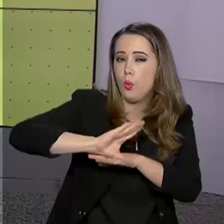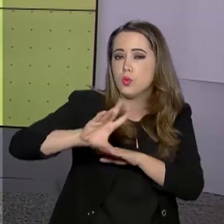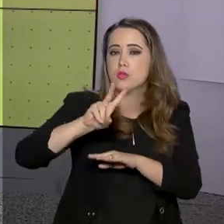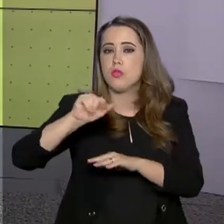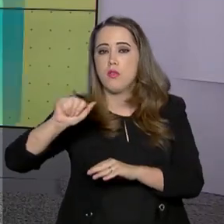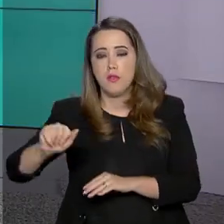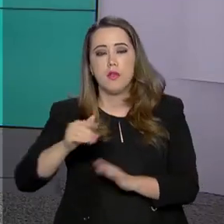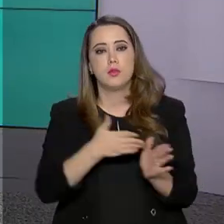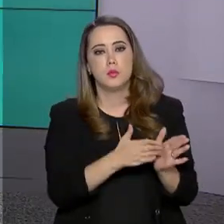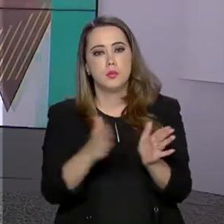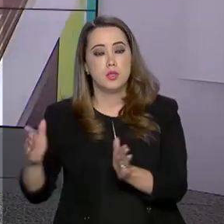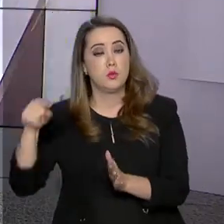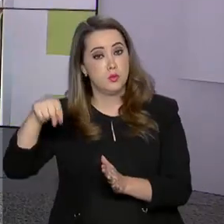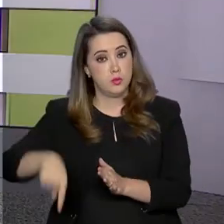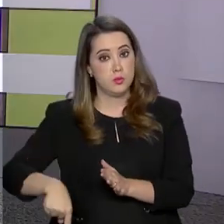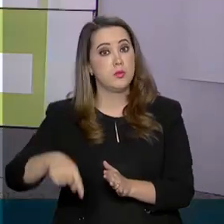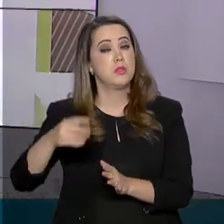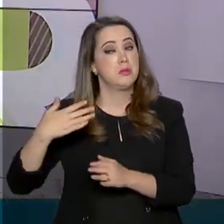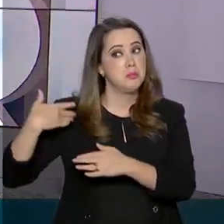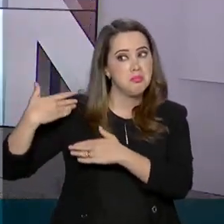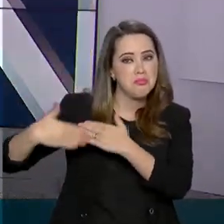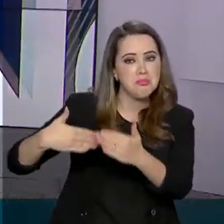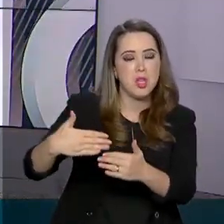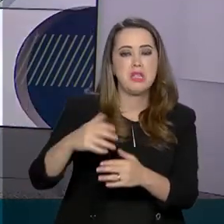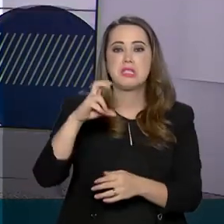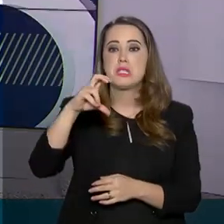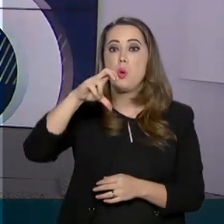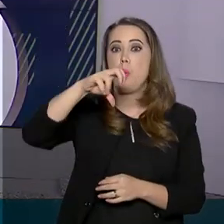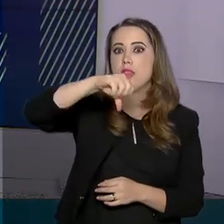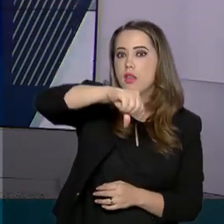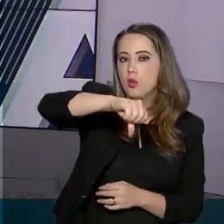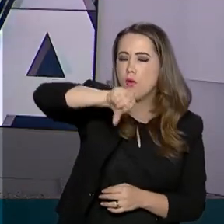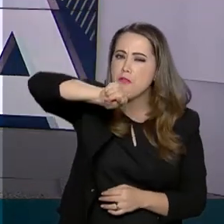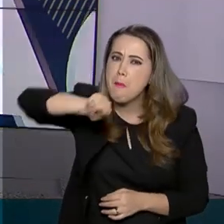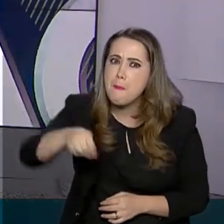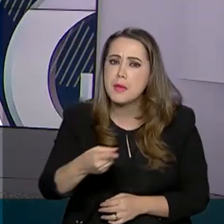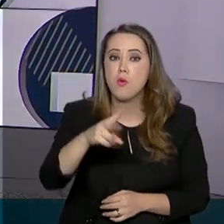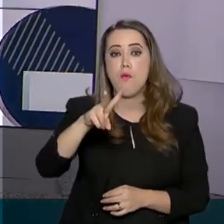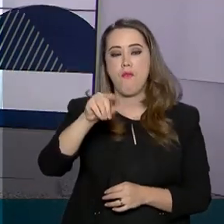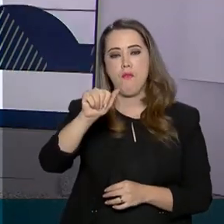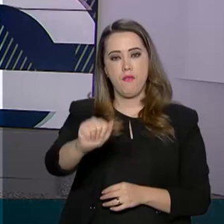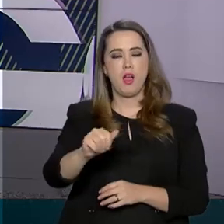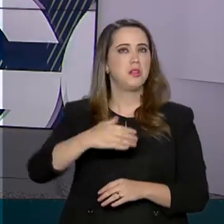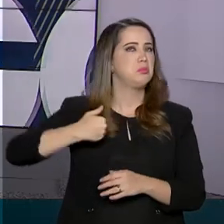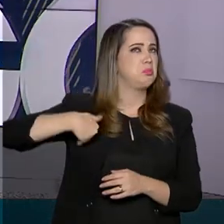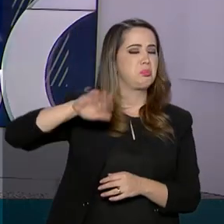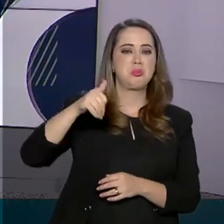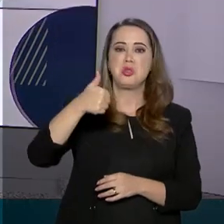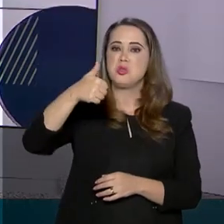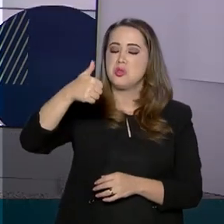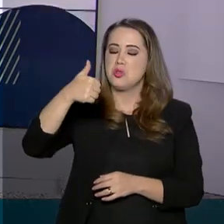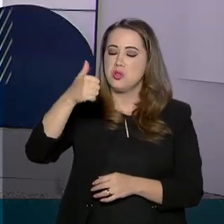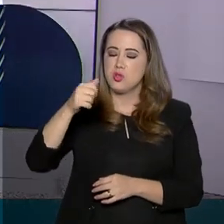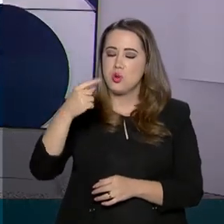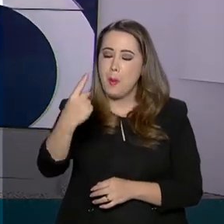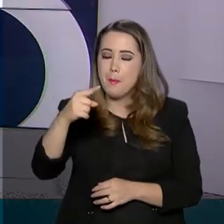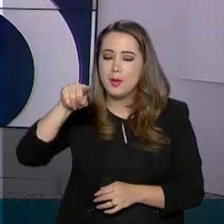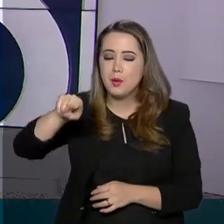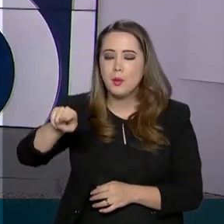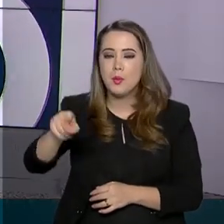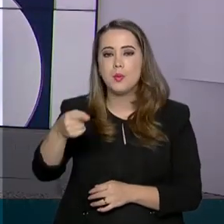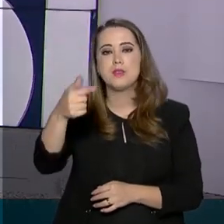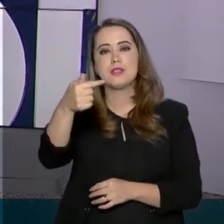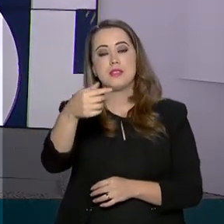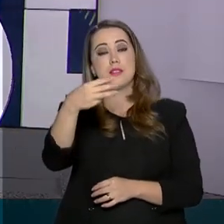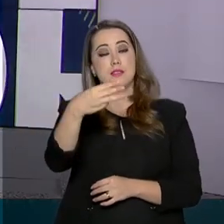nesta década são 59 mil vagas 1.731 cursos e 76 instituições